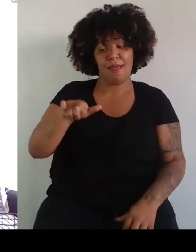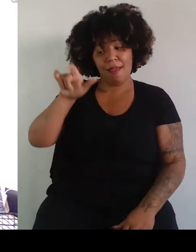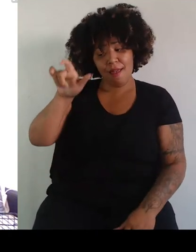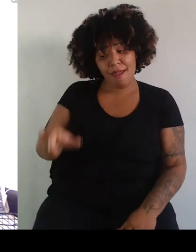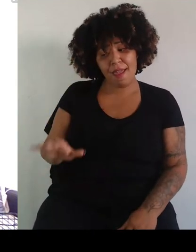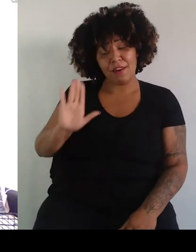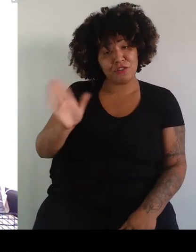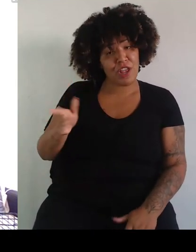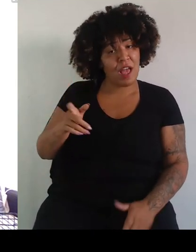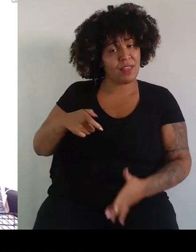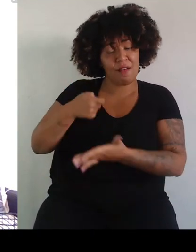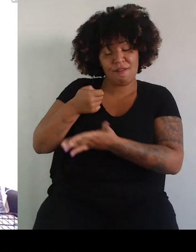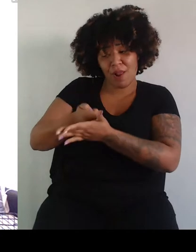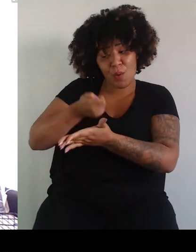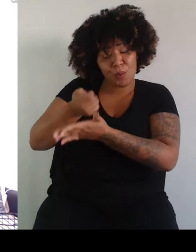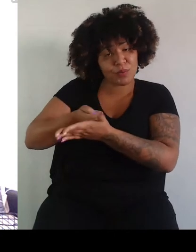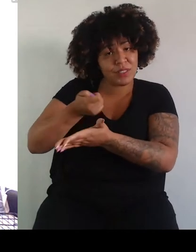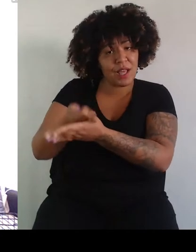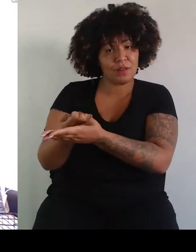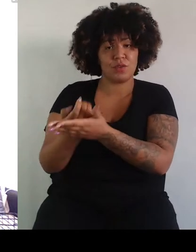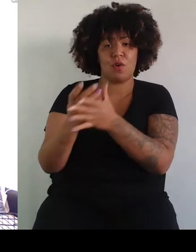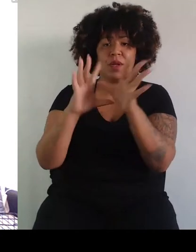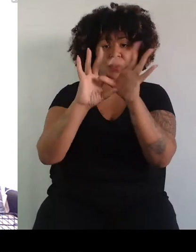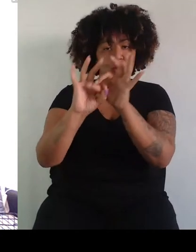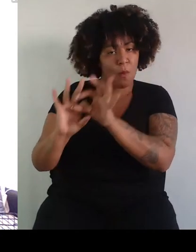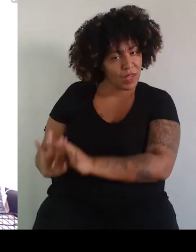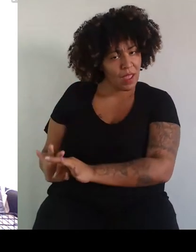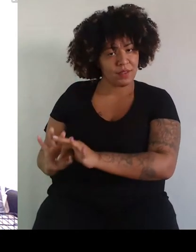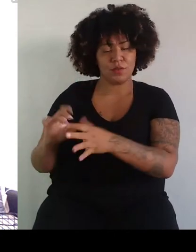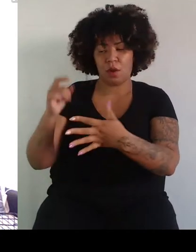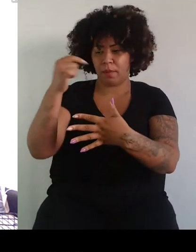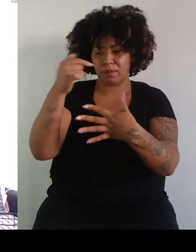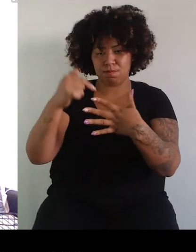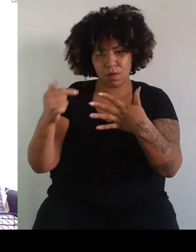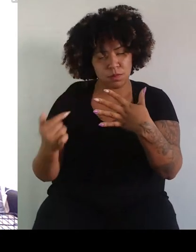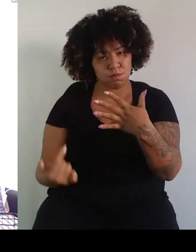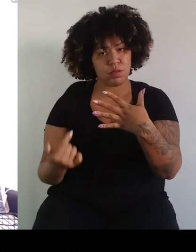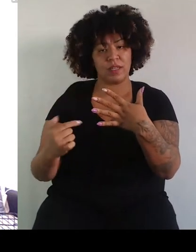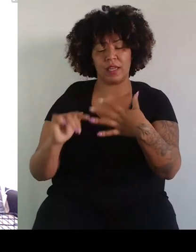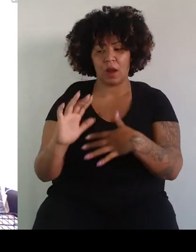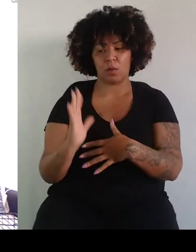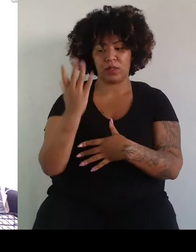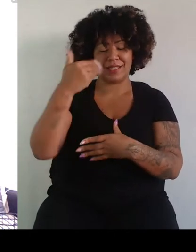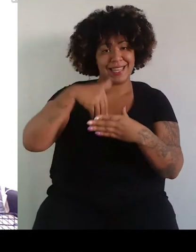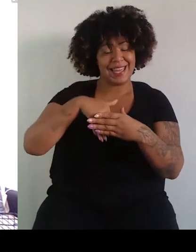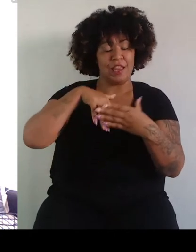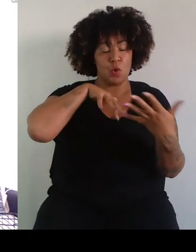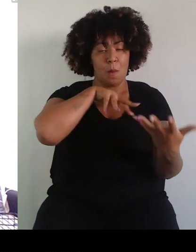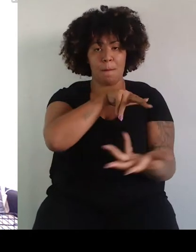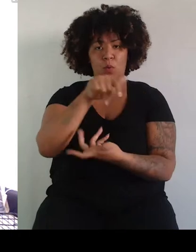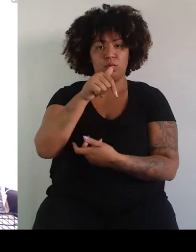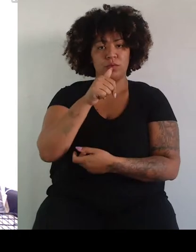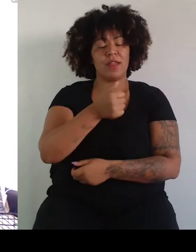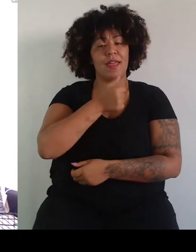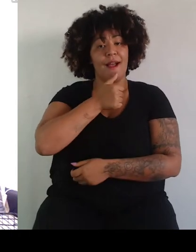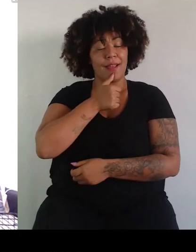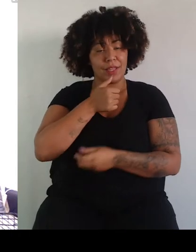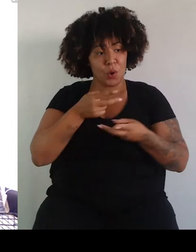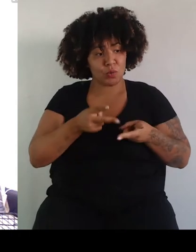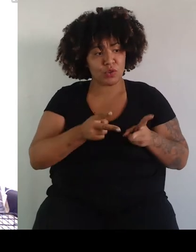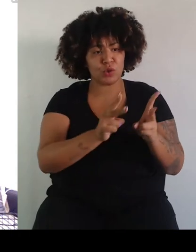lutando com essas questões essas Grandes Questões em nível global e acho que elas ainda permanecem por muito tempo